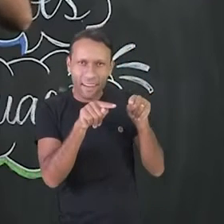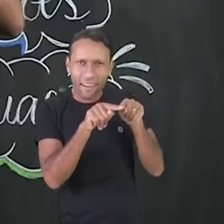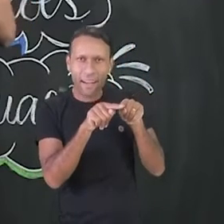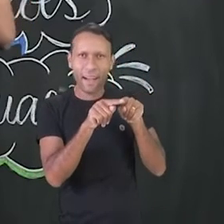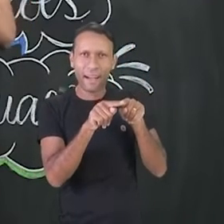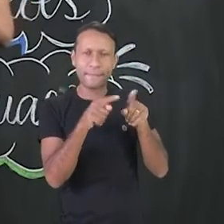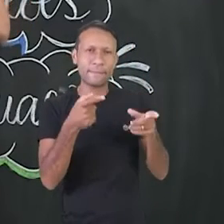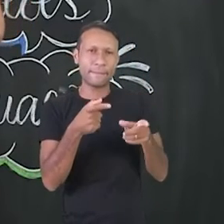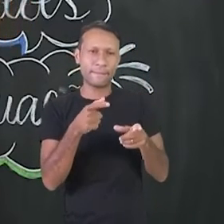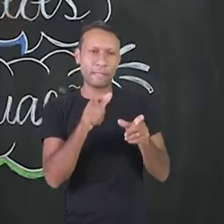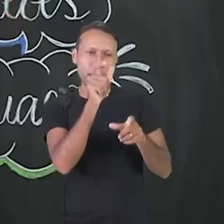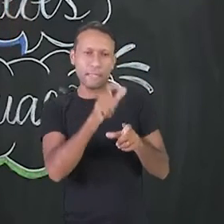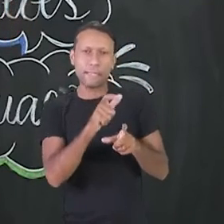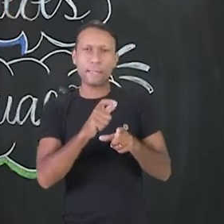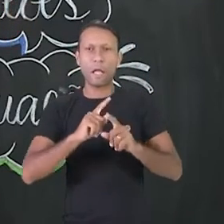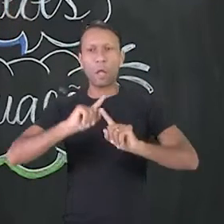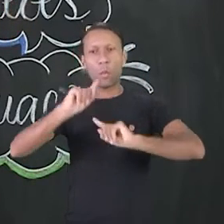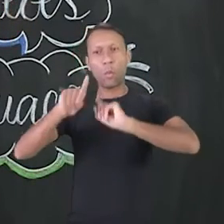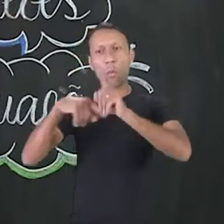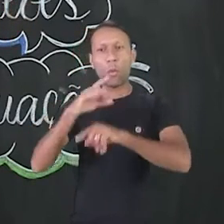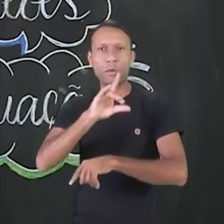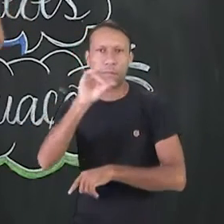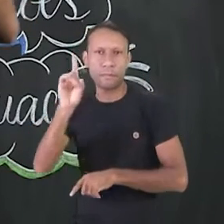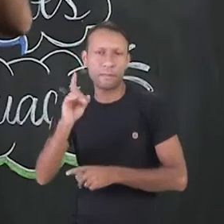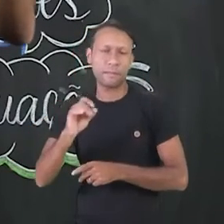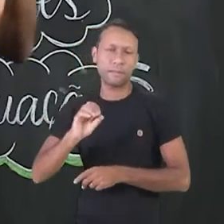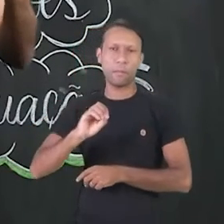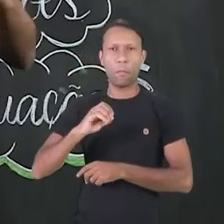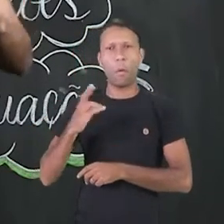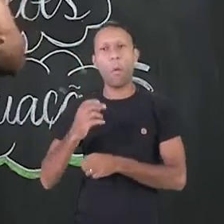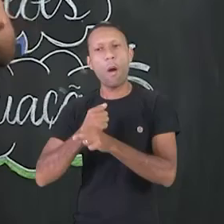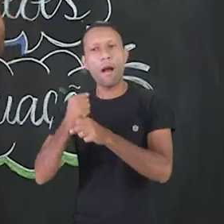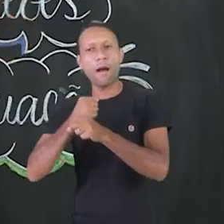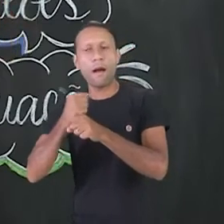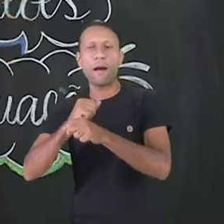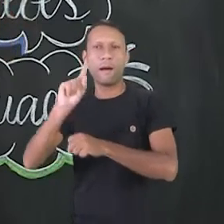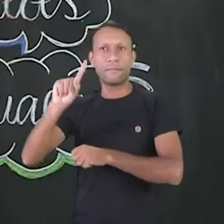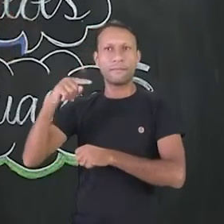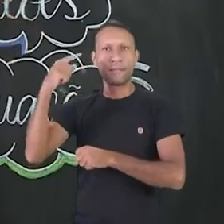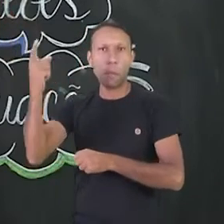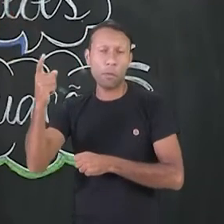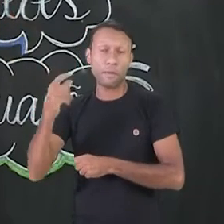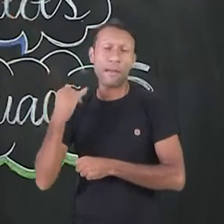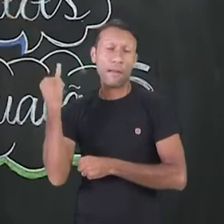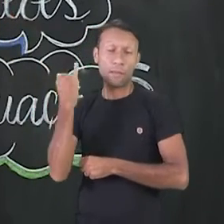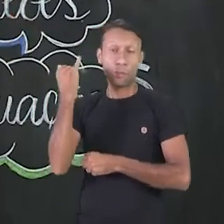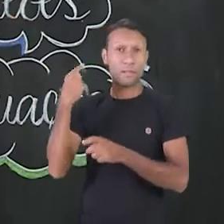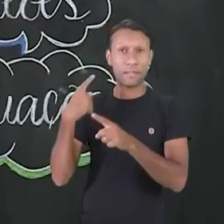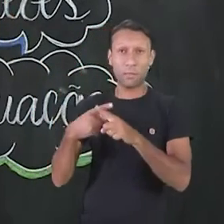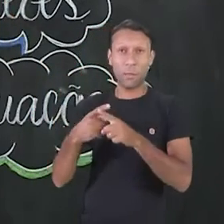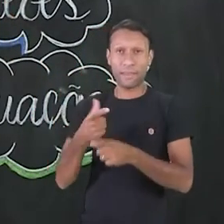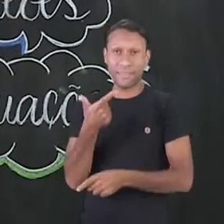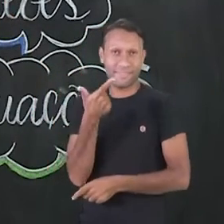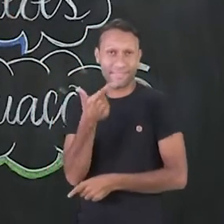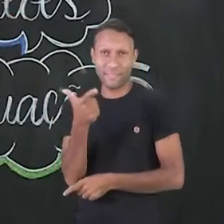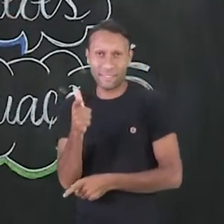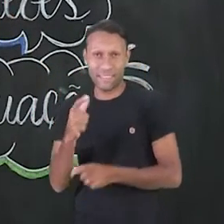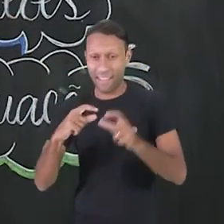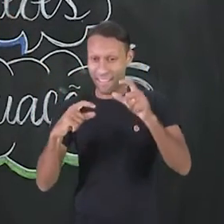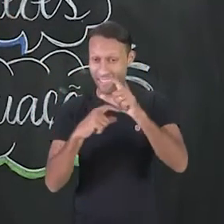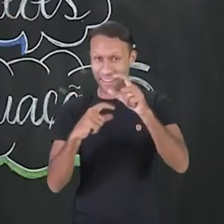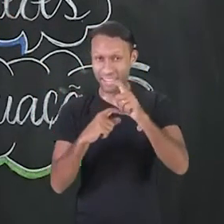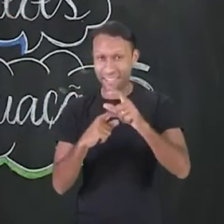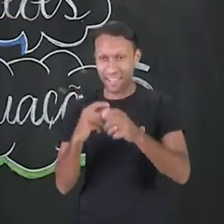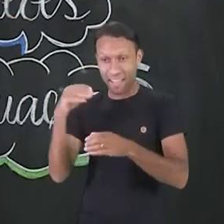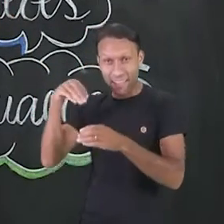quadrinho, indicando, por exemplo, no dia seguinte ou um tempo depois. Isso é muito importante porque como não há geralmente um